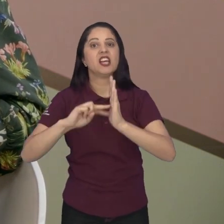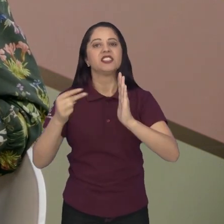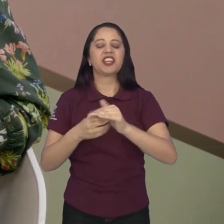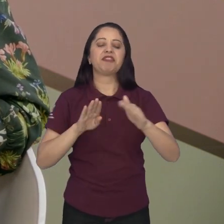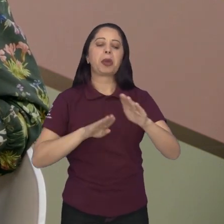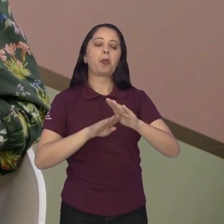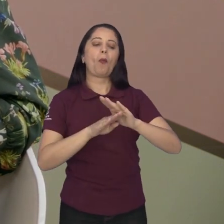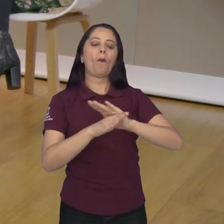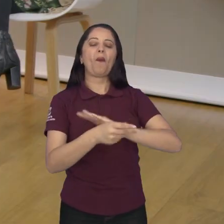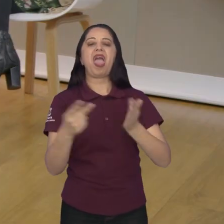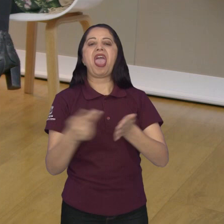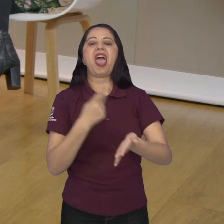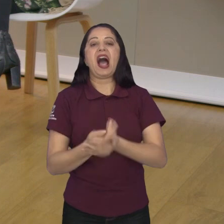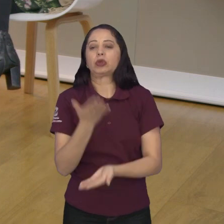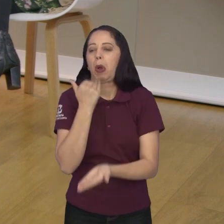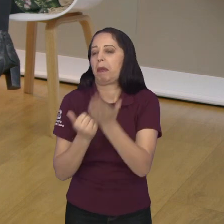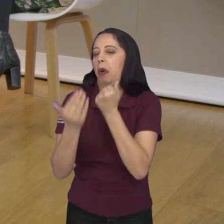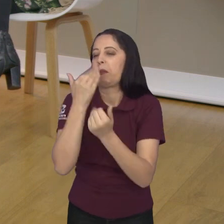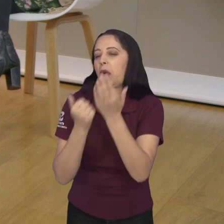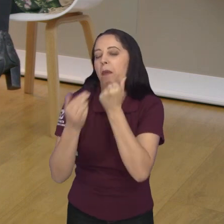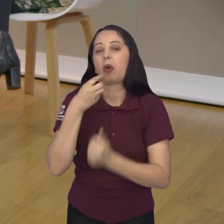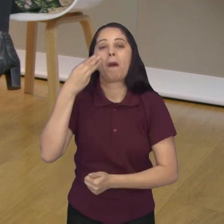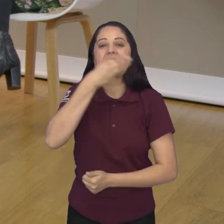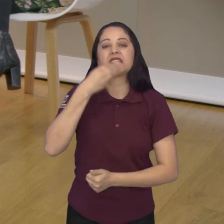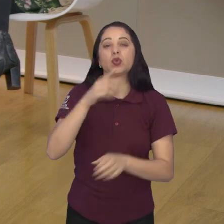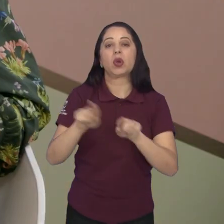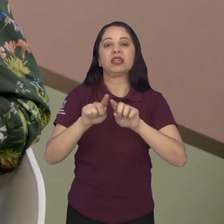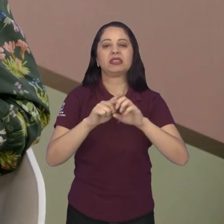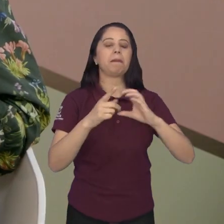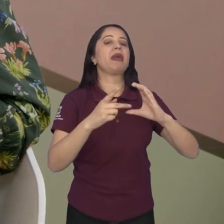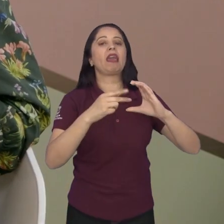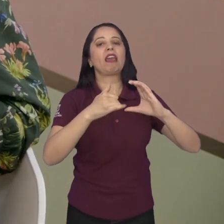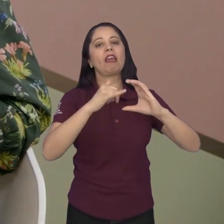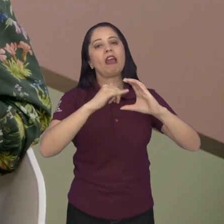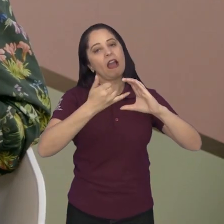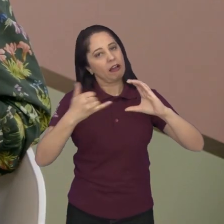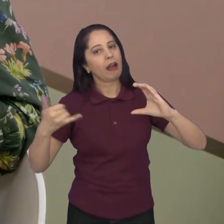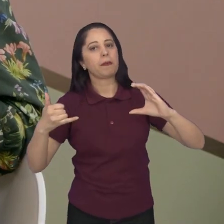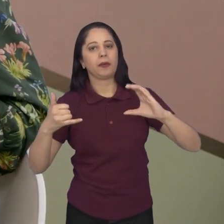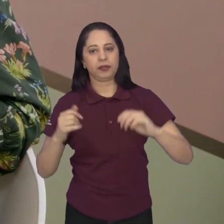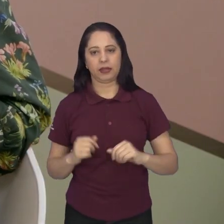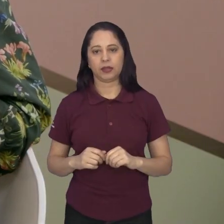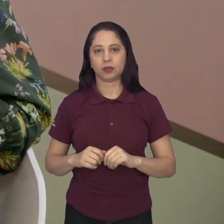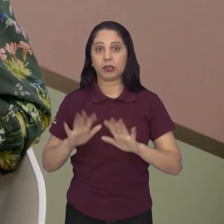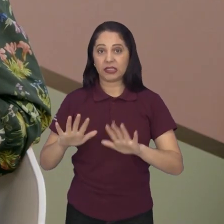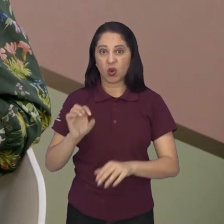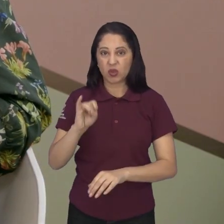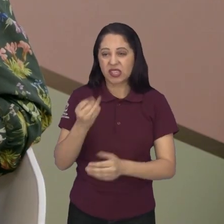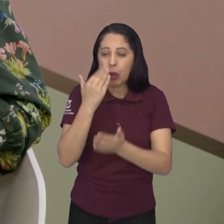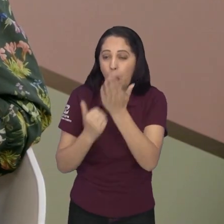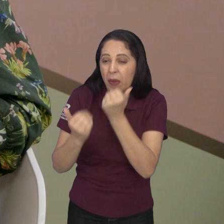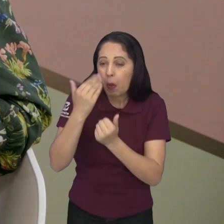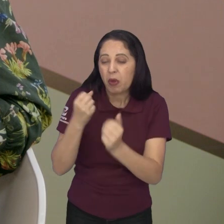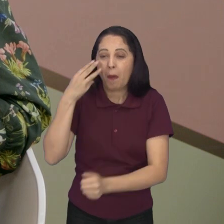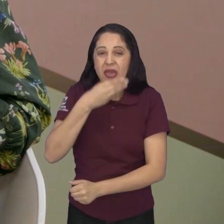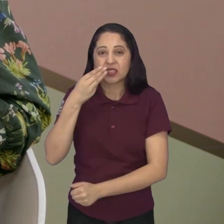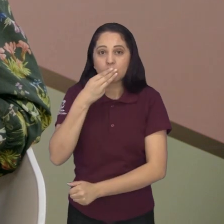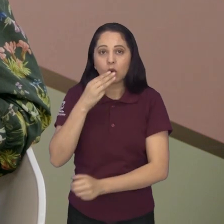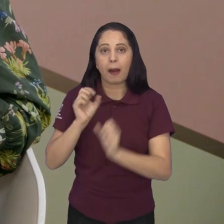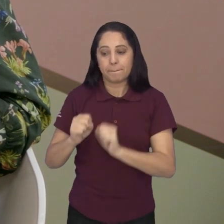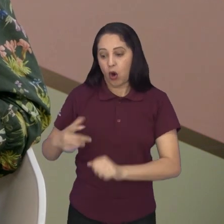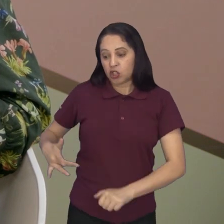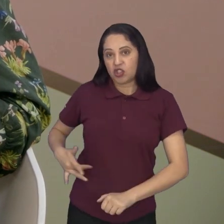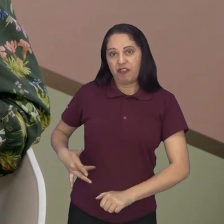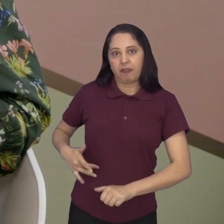errado, consumo excessivo de açúcar e carboidrato. Então, uma das principais causas de acúmulo de gordura no fígado é de origem metabólica.